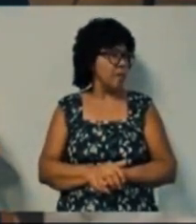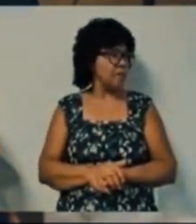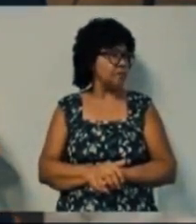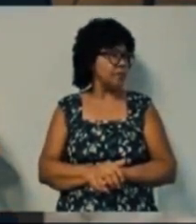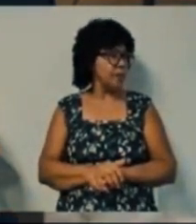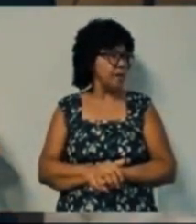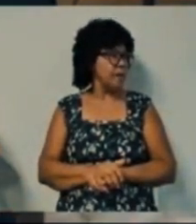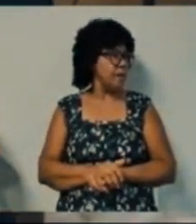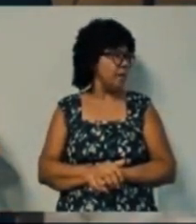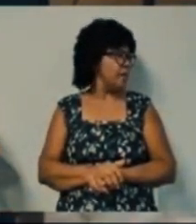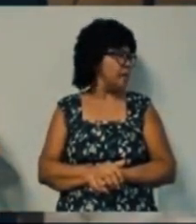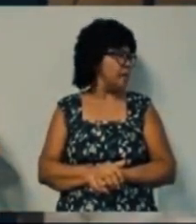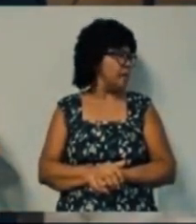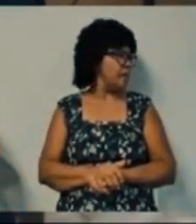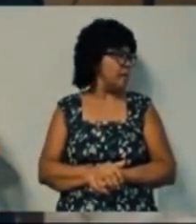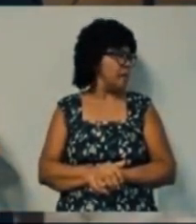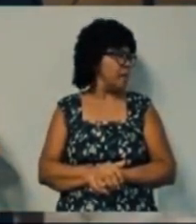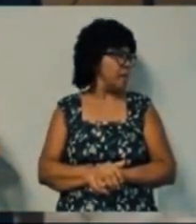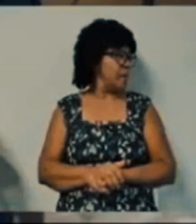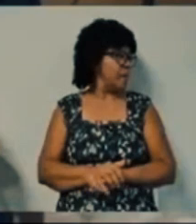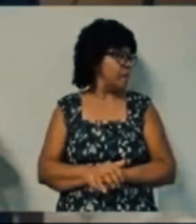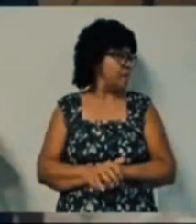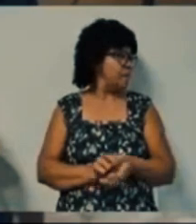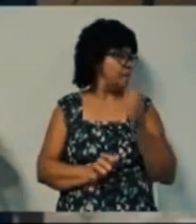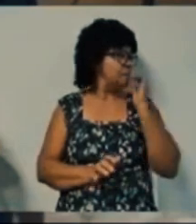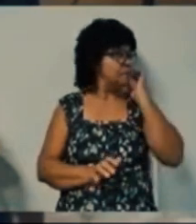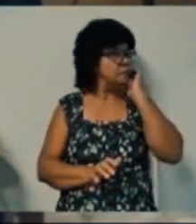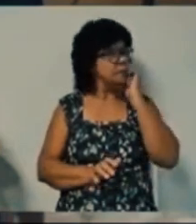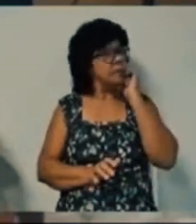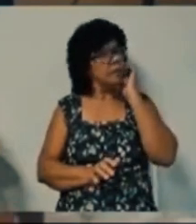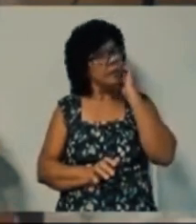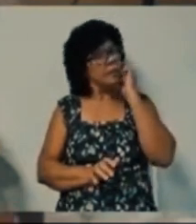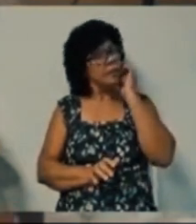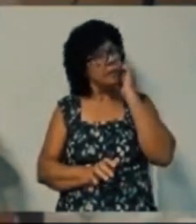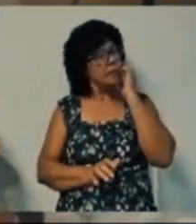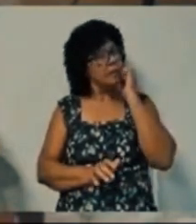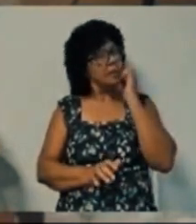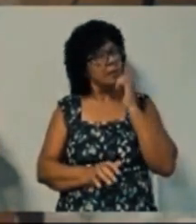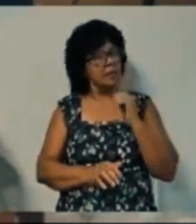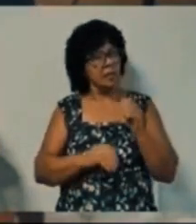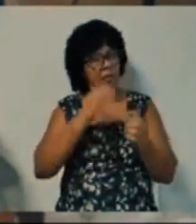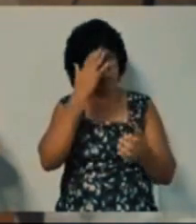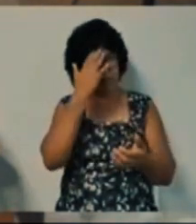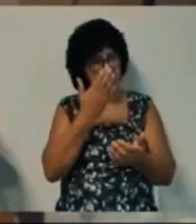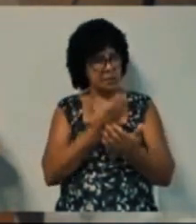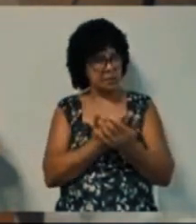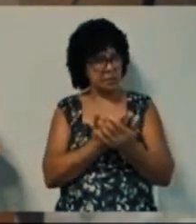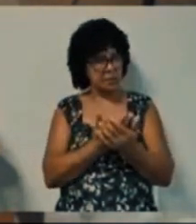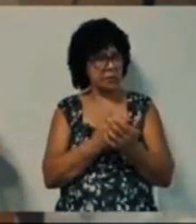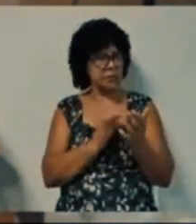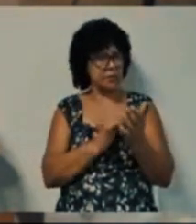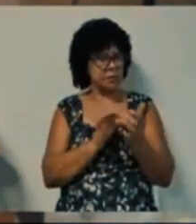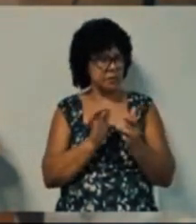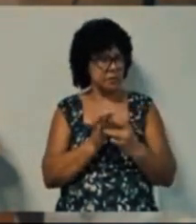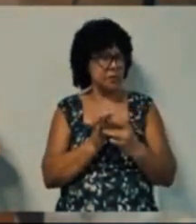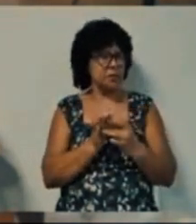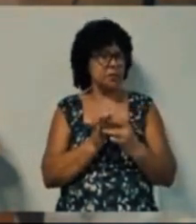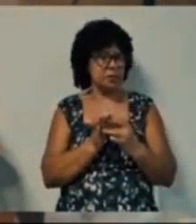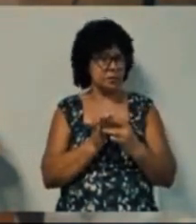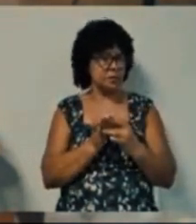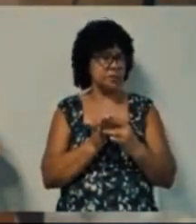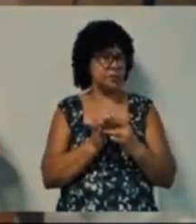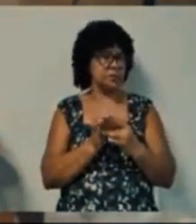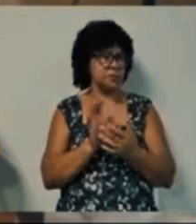Para quem é essa bênção? É para aquele que crê. Jesus disse para Marta: se tu crê,